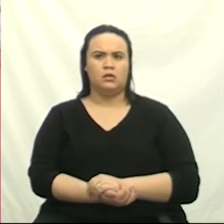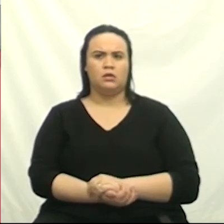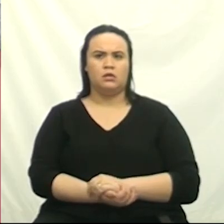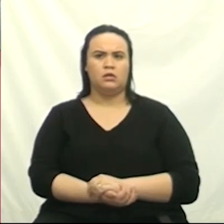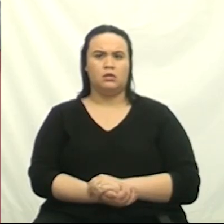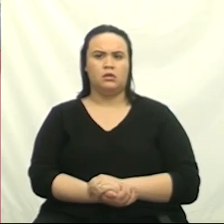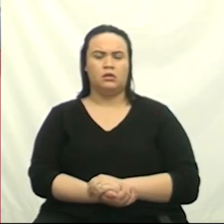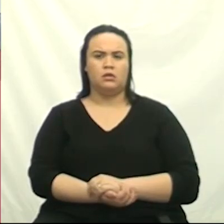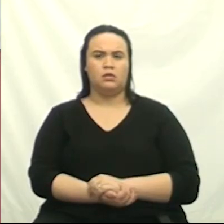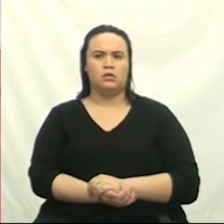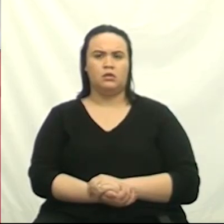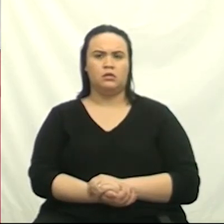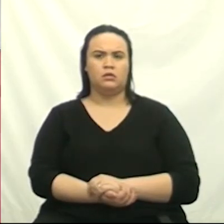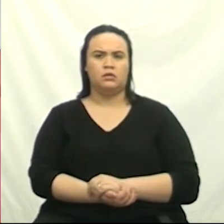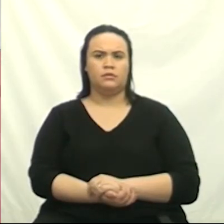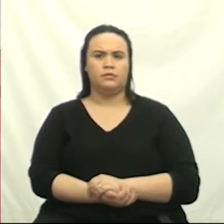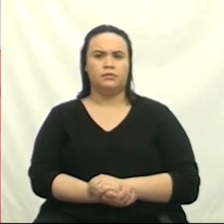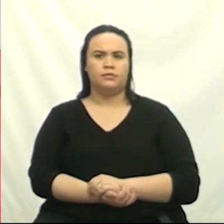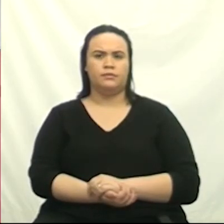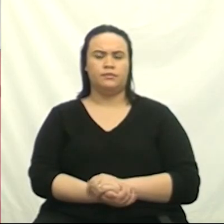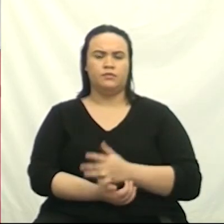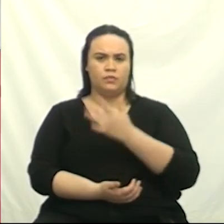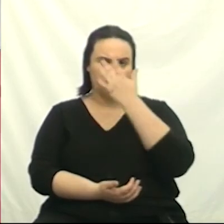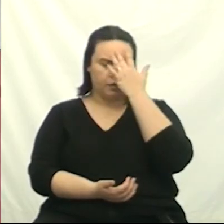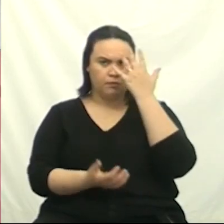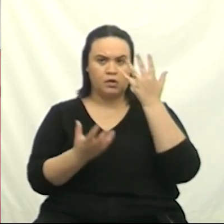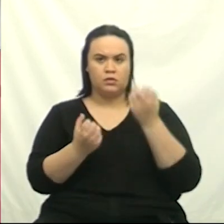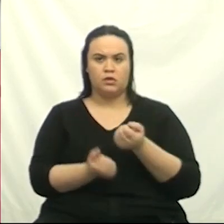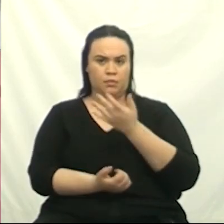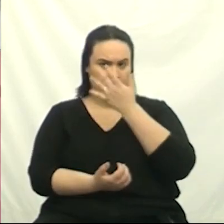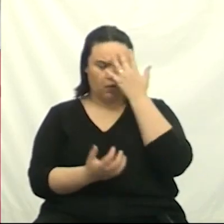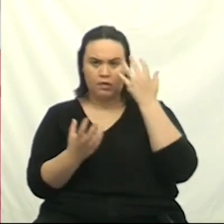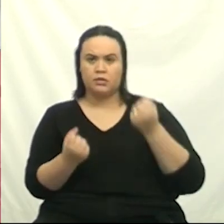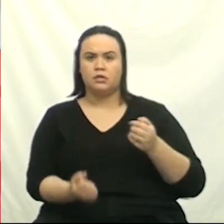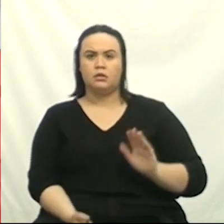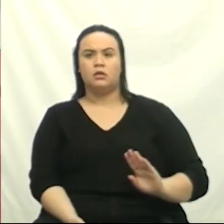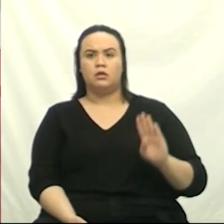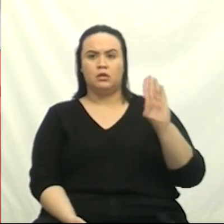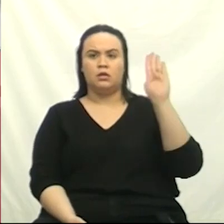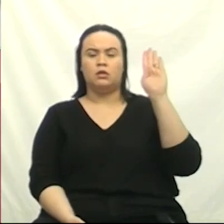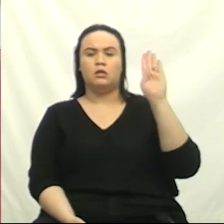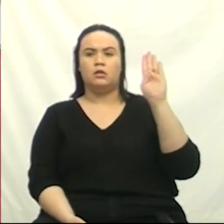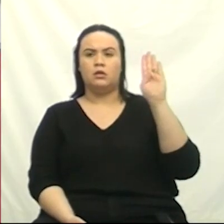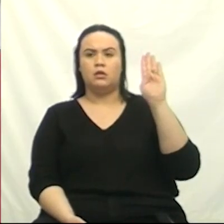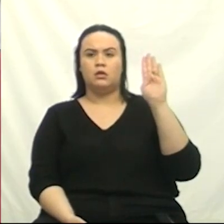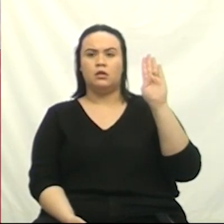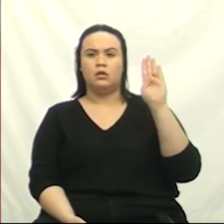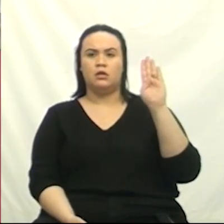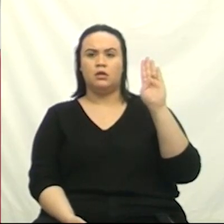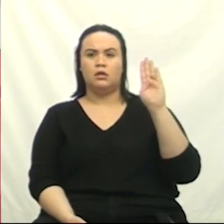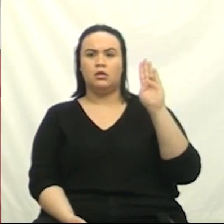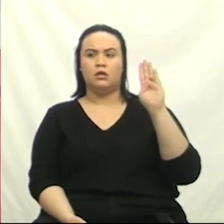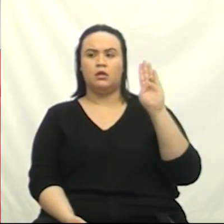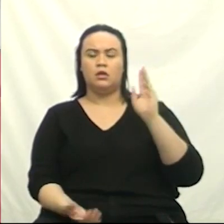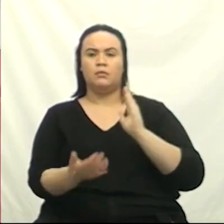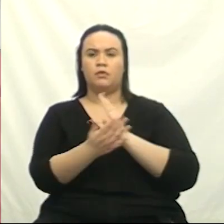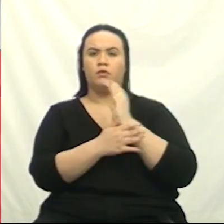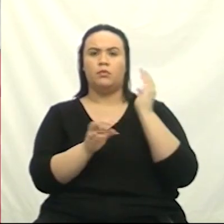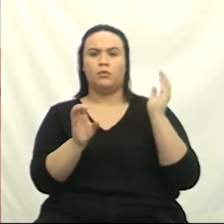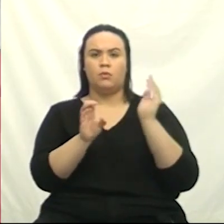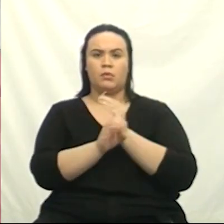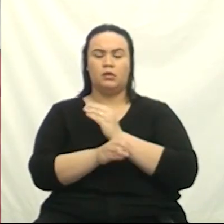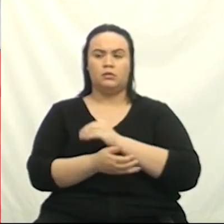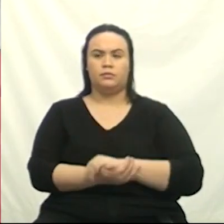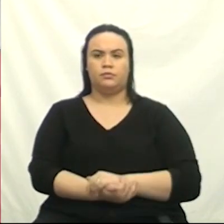agora sim os favoráveis permaneçam como estão e os contrários se manifestem foi aprovado por